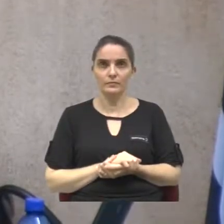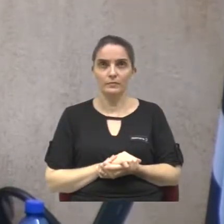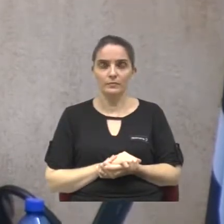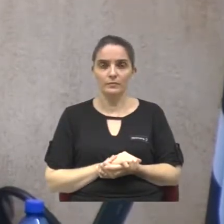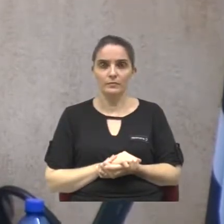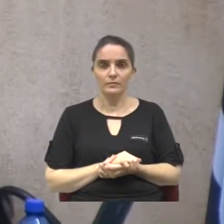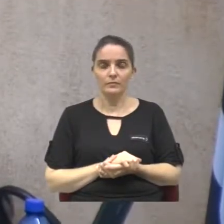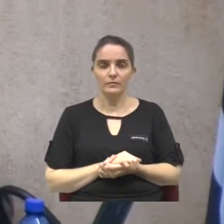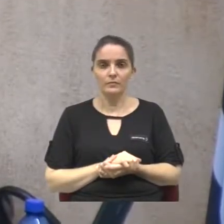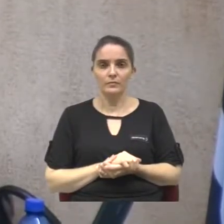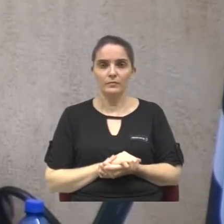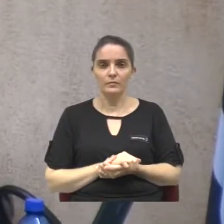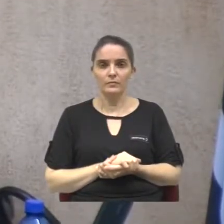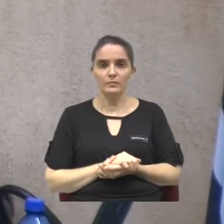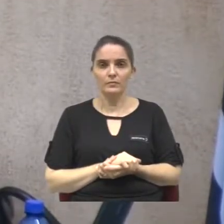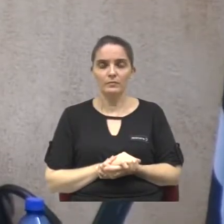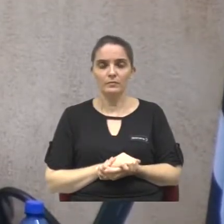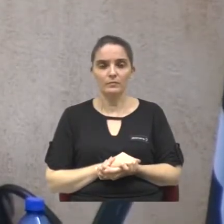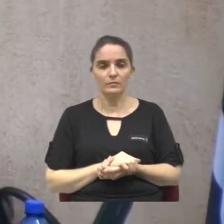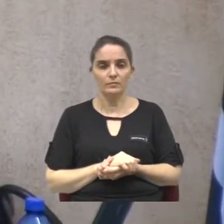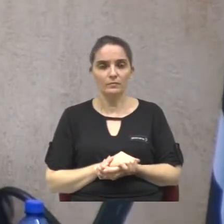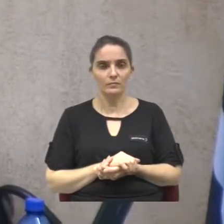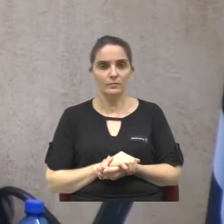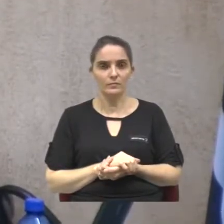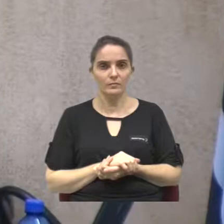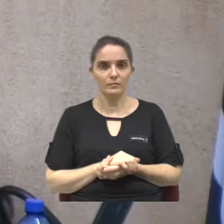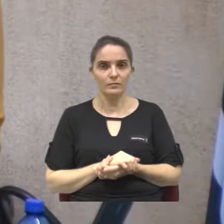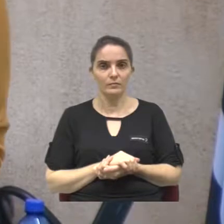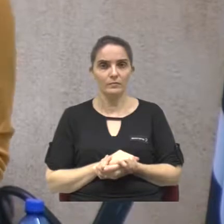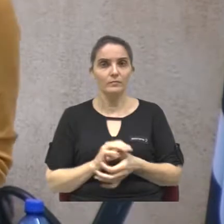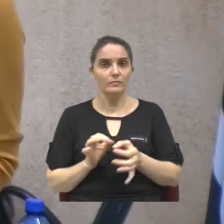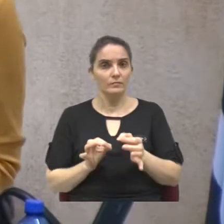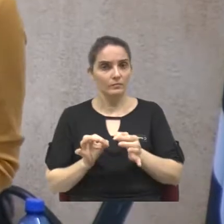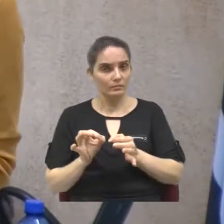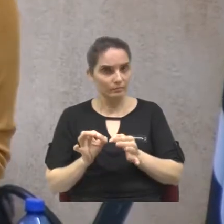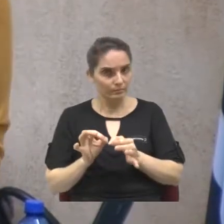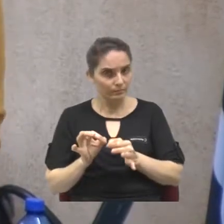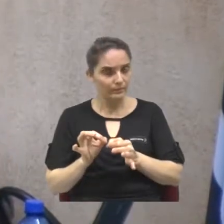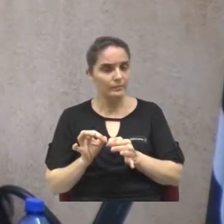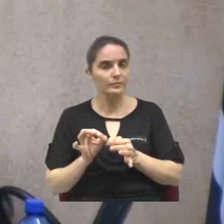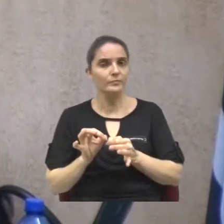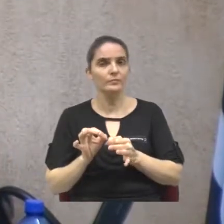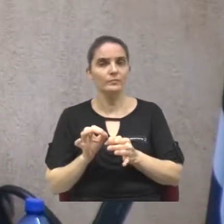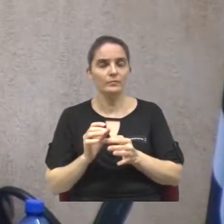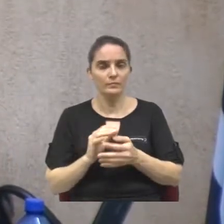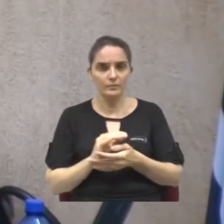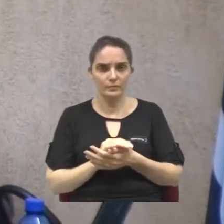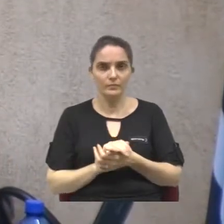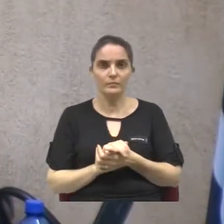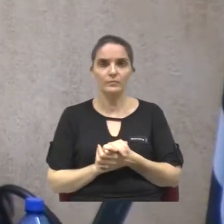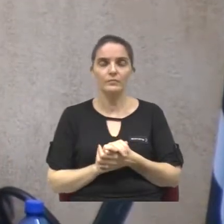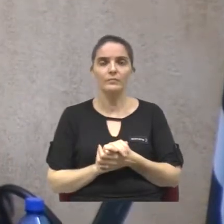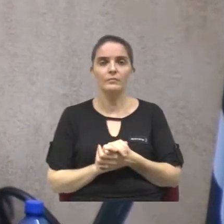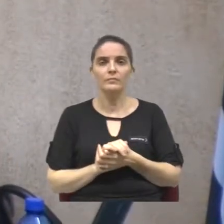É um projeto que com certeza vai atingir, vereador,